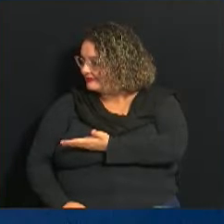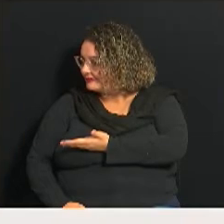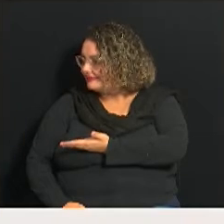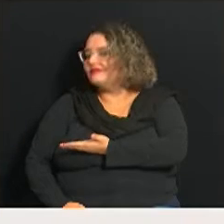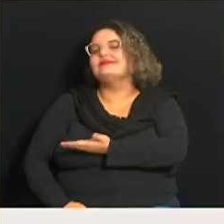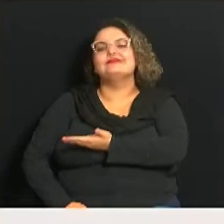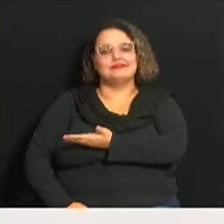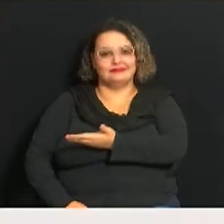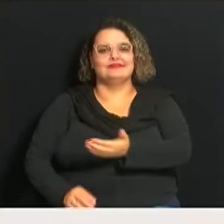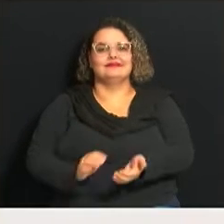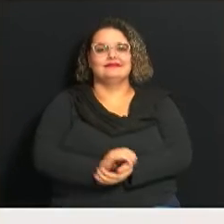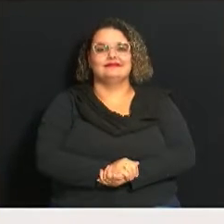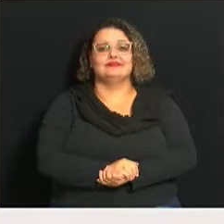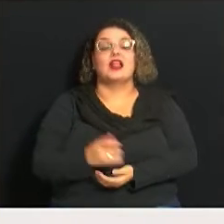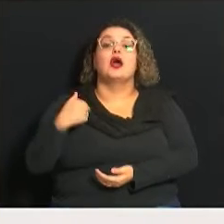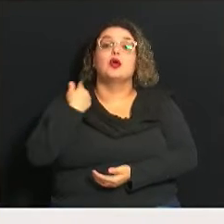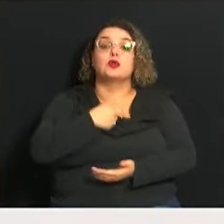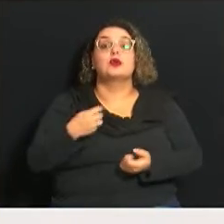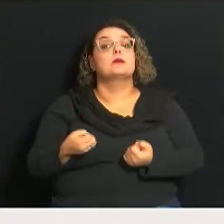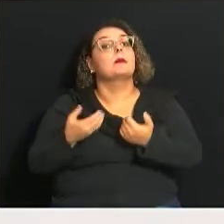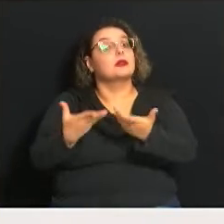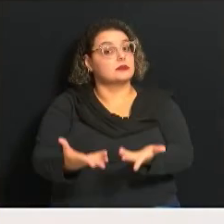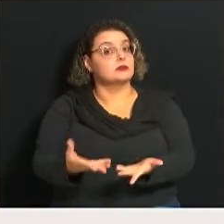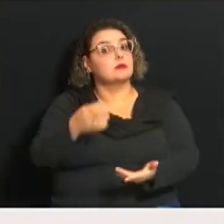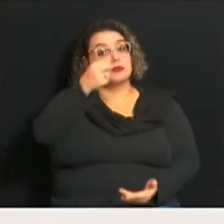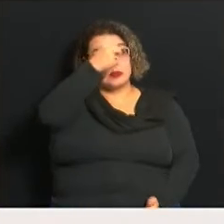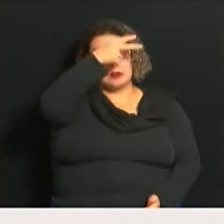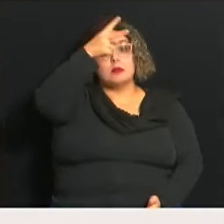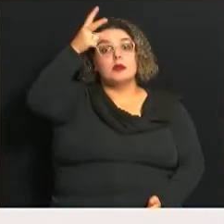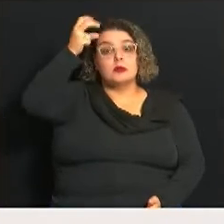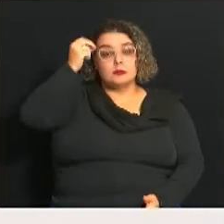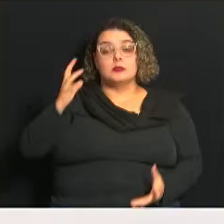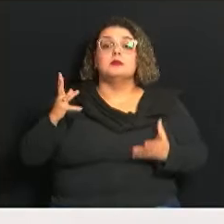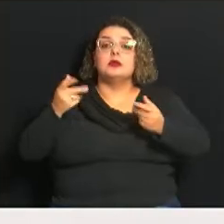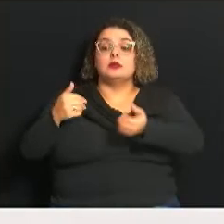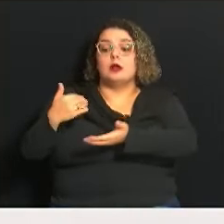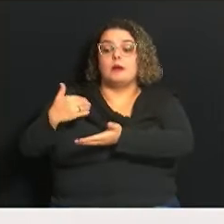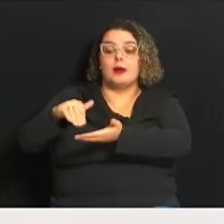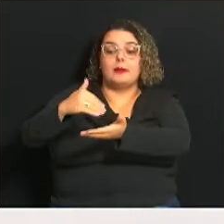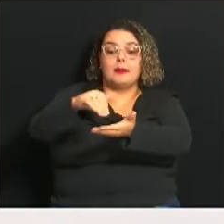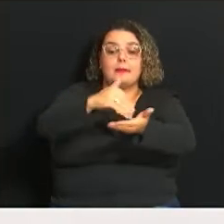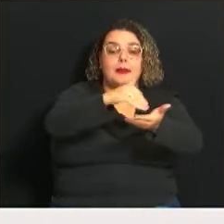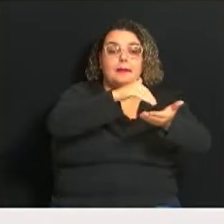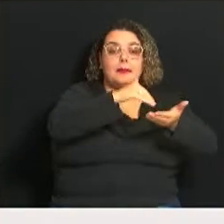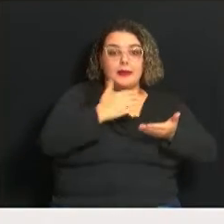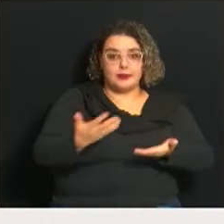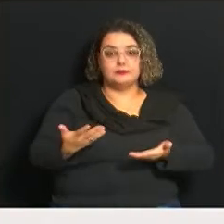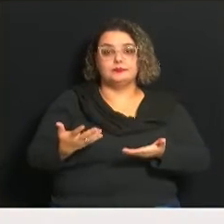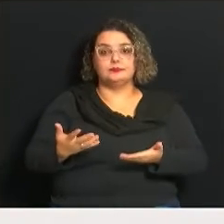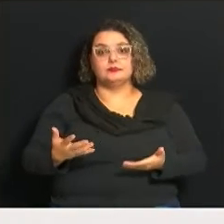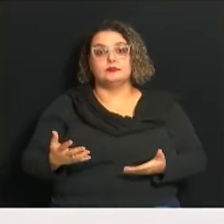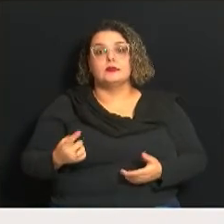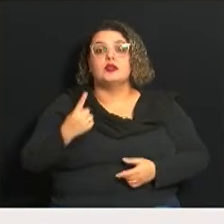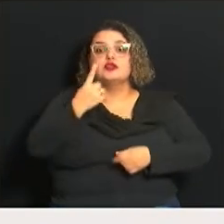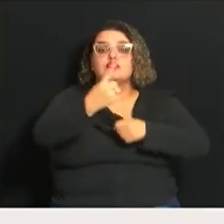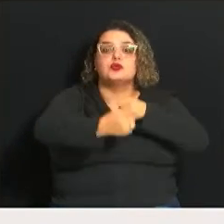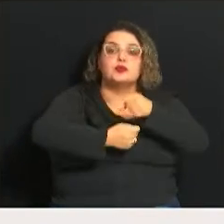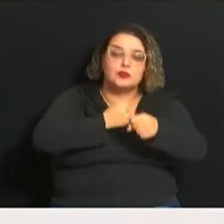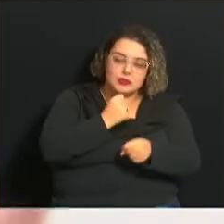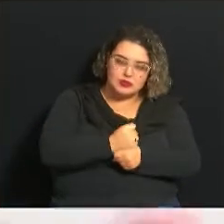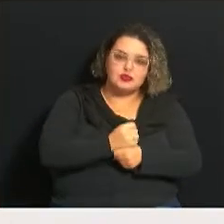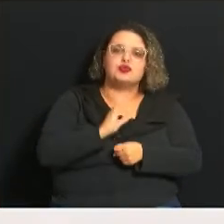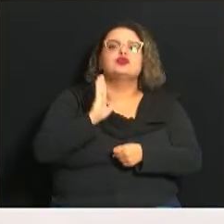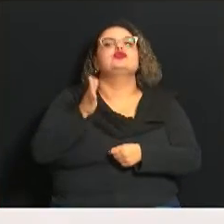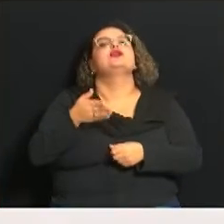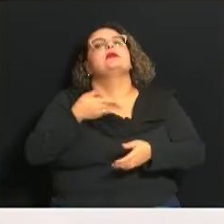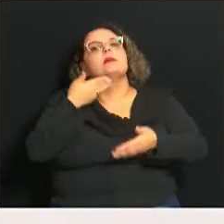www.campinas.sp.leg.br. A gente apresentou para o prefeito, para todas as secretarias envolvidas. Durante esse 1 ano, a gente já veio conversando,